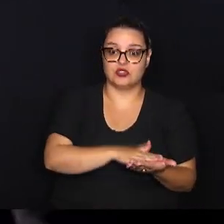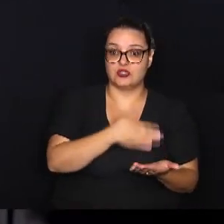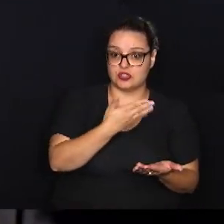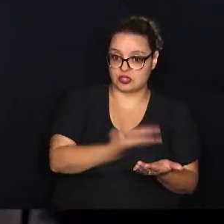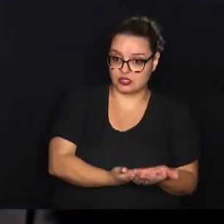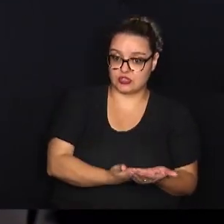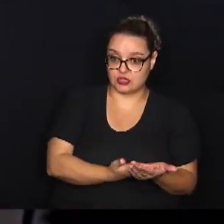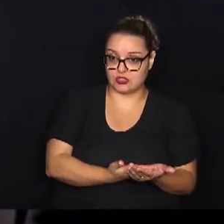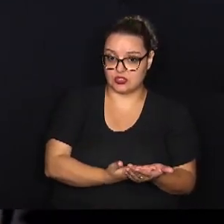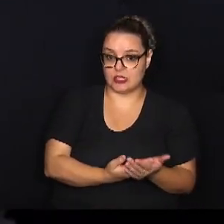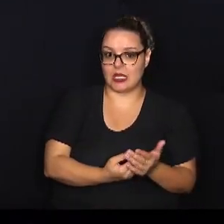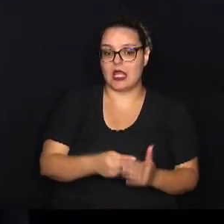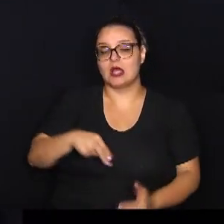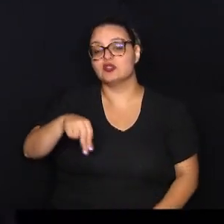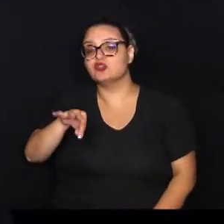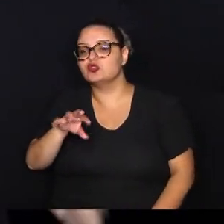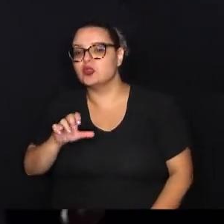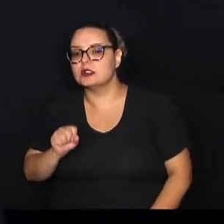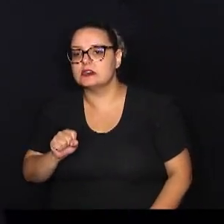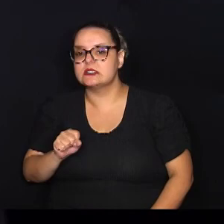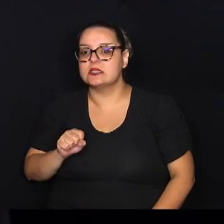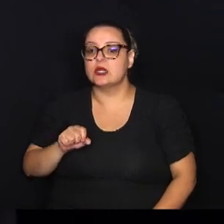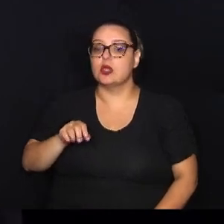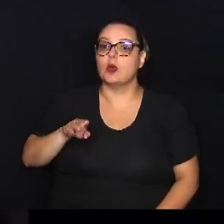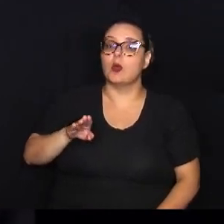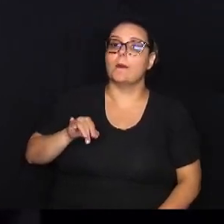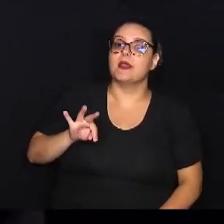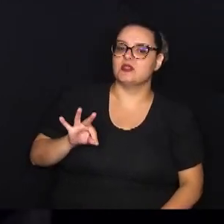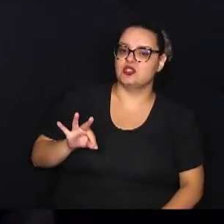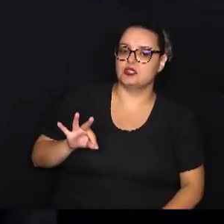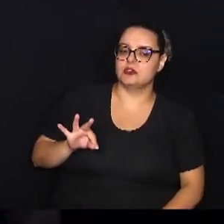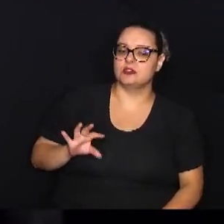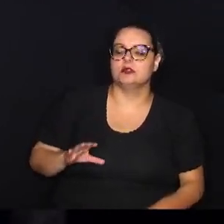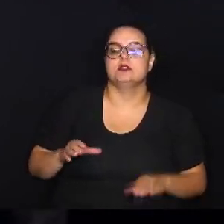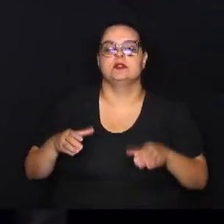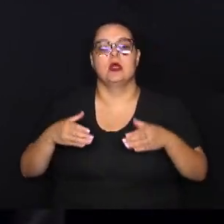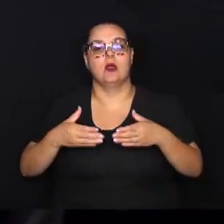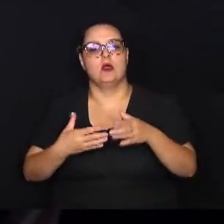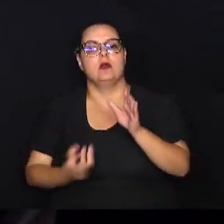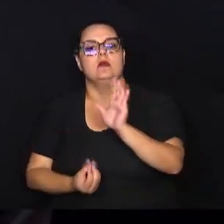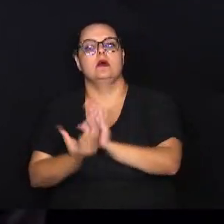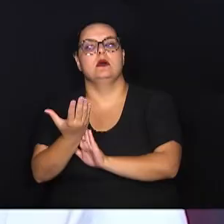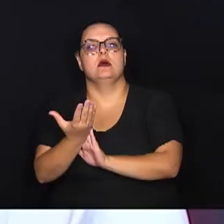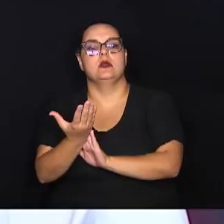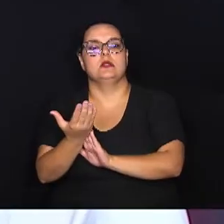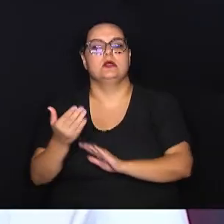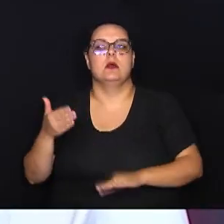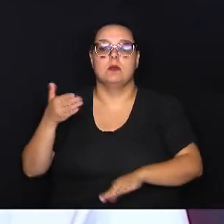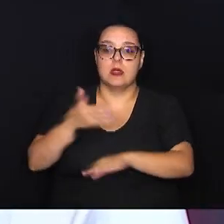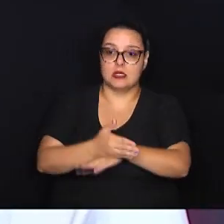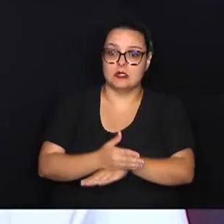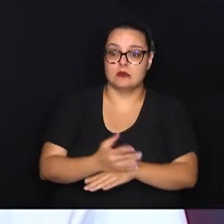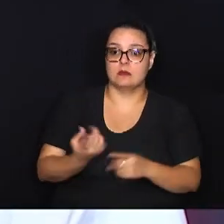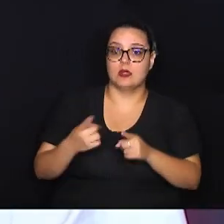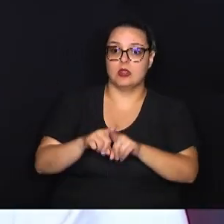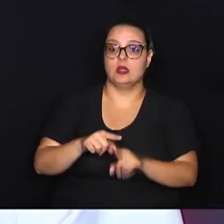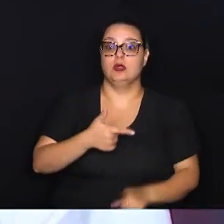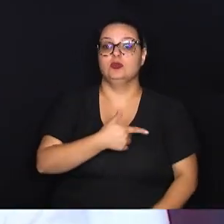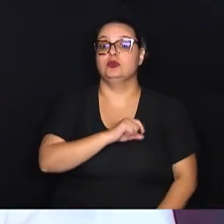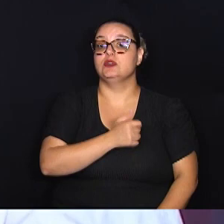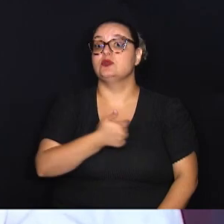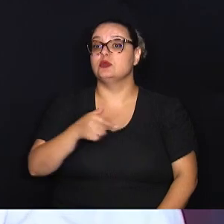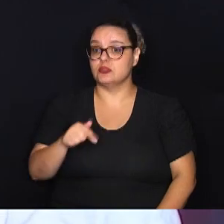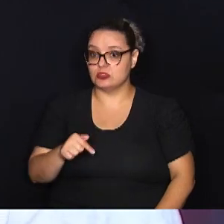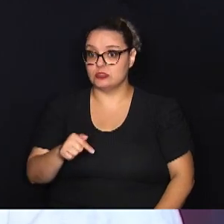as notas, interpretar o beat. Então, o grupo nasceu dessa parceria colaborativa no ano de 2017,